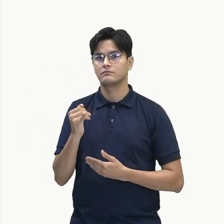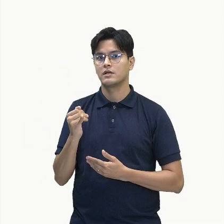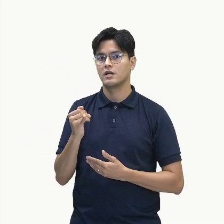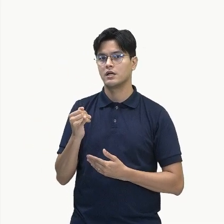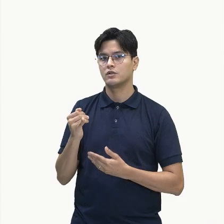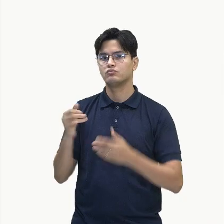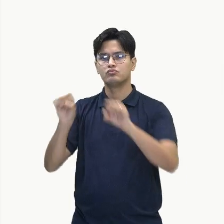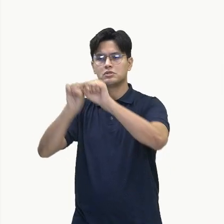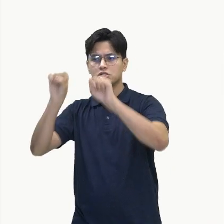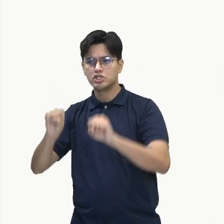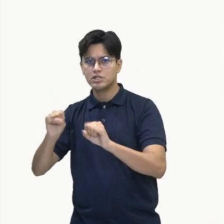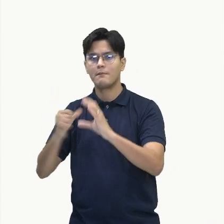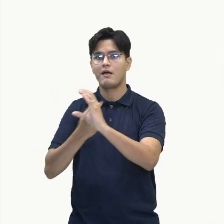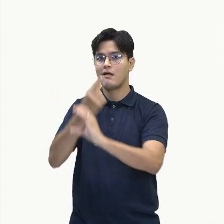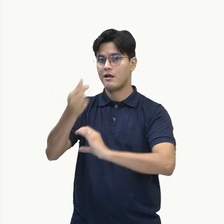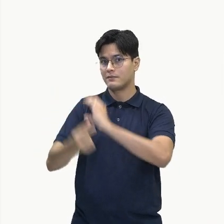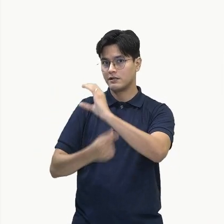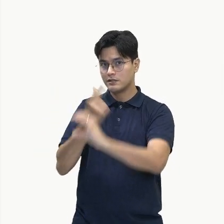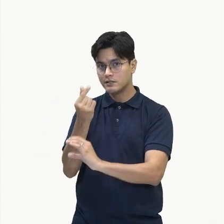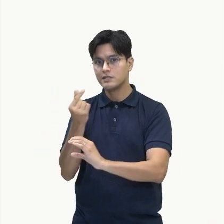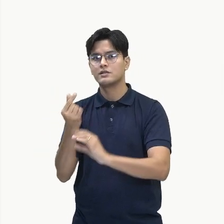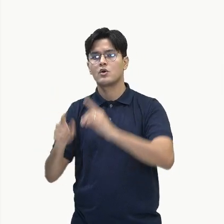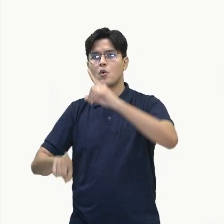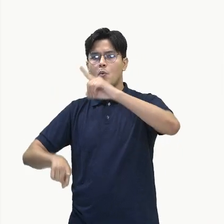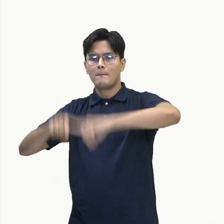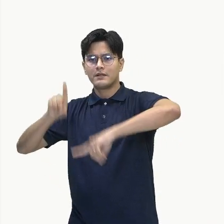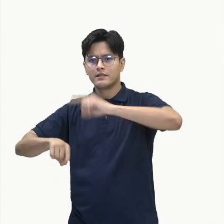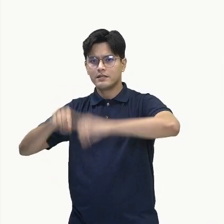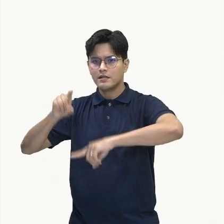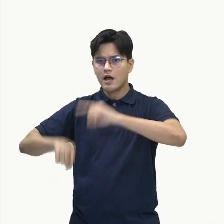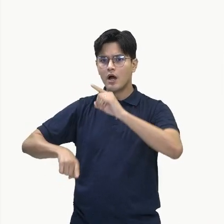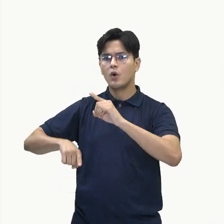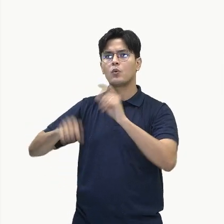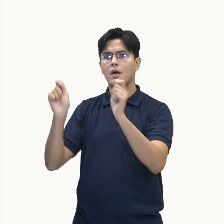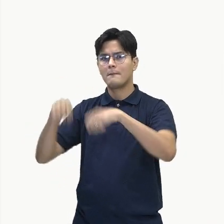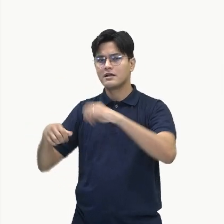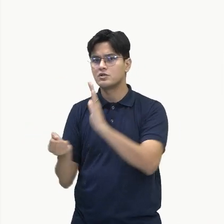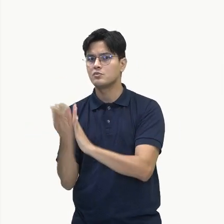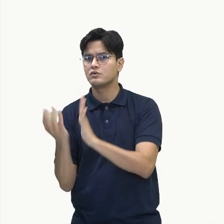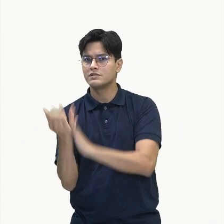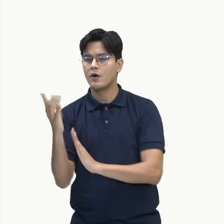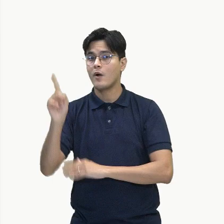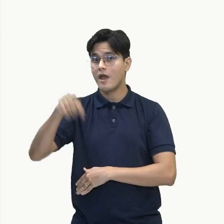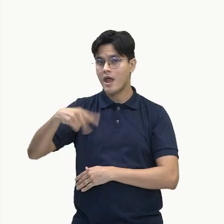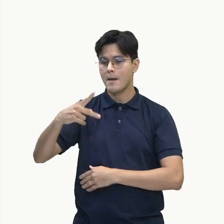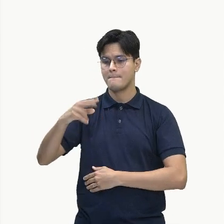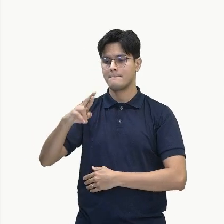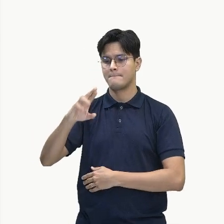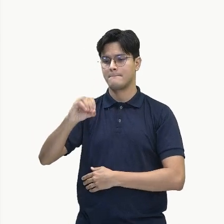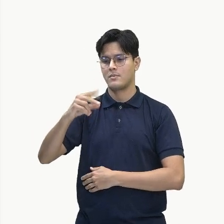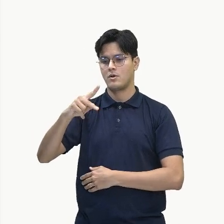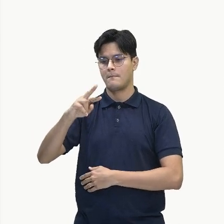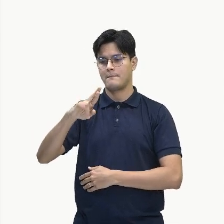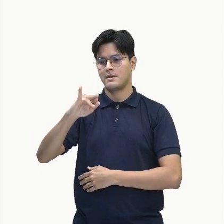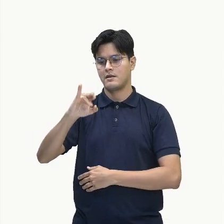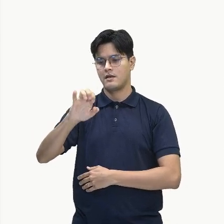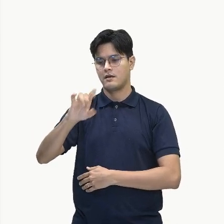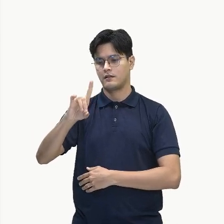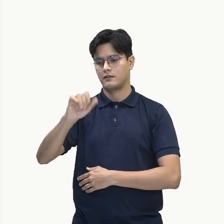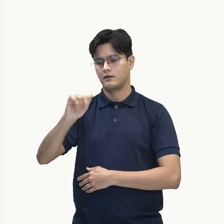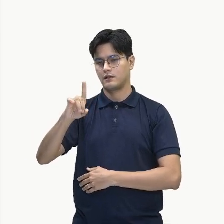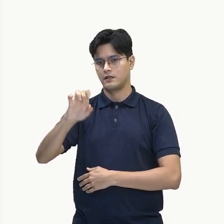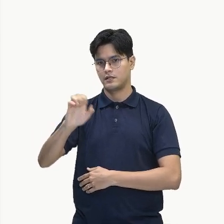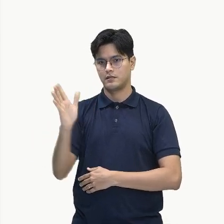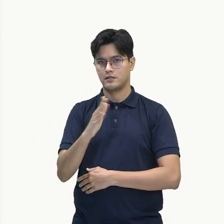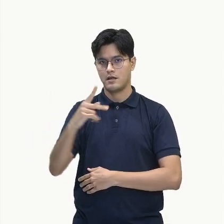capitalista, a propriedade dos meios de produção, em especial, ela é privada, né? A gente tem ali a propriedade privada de uma forma geral. E